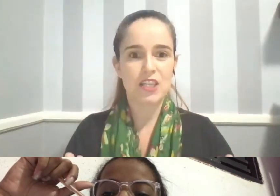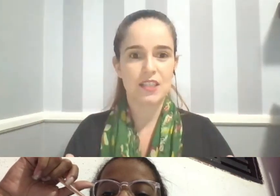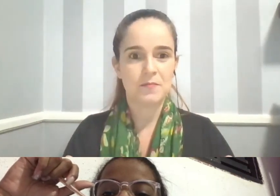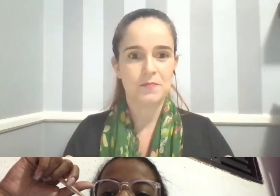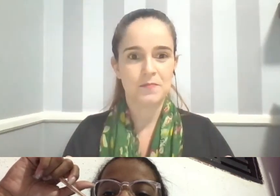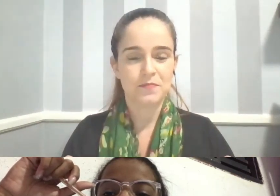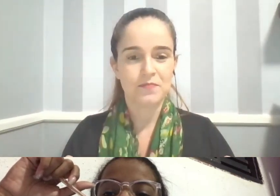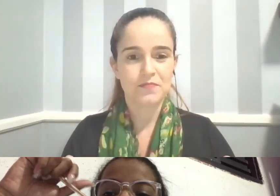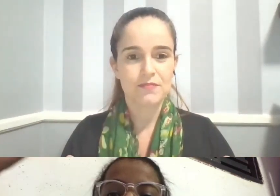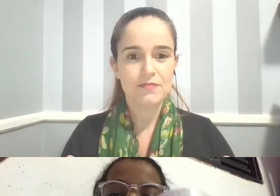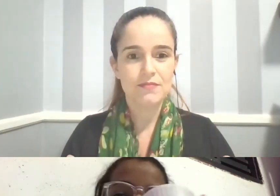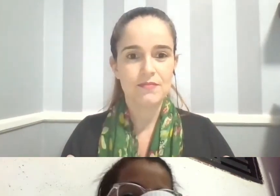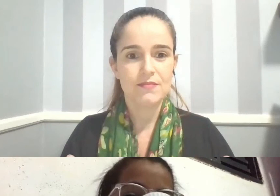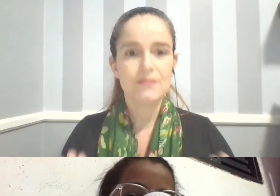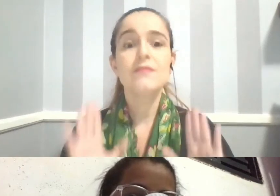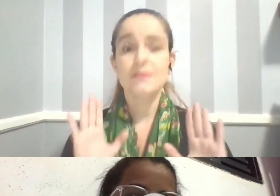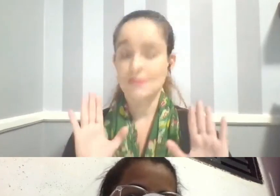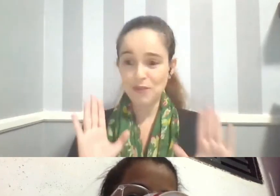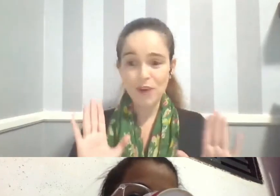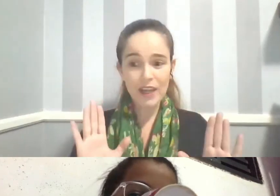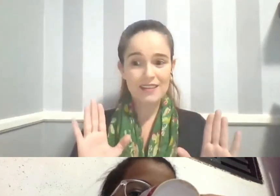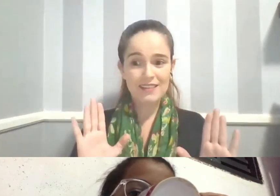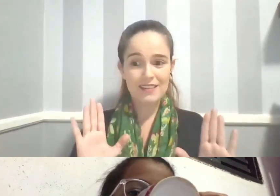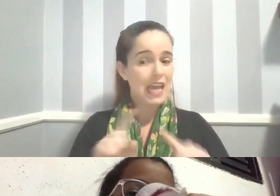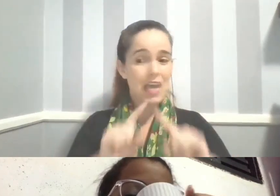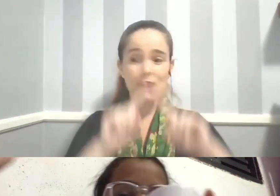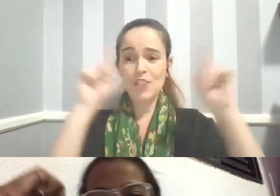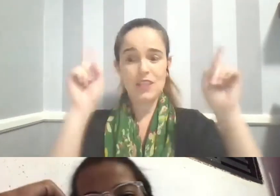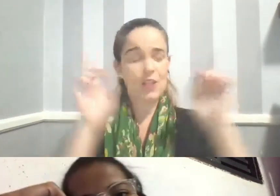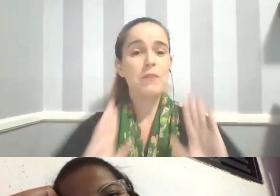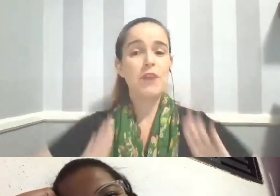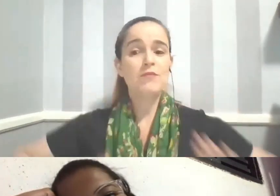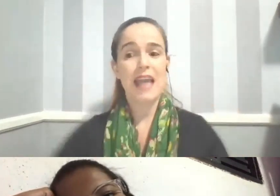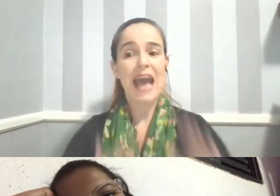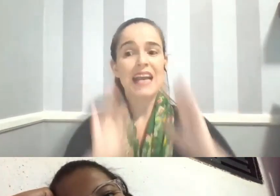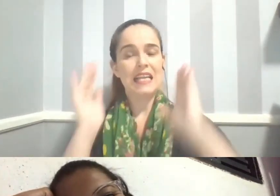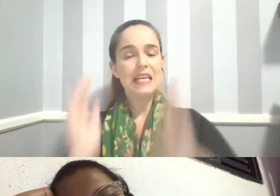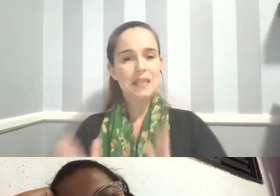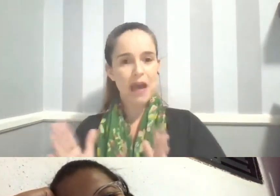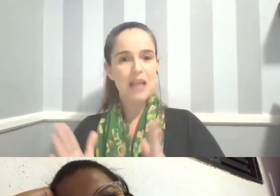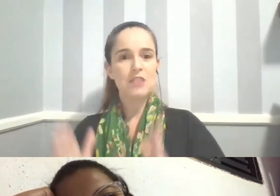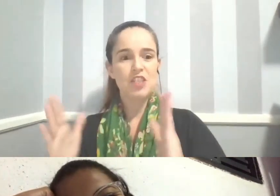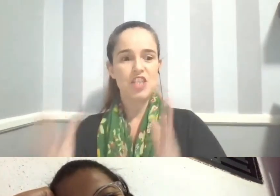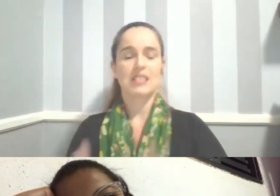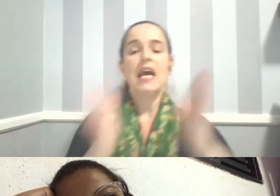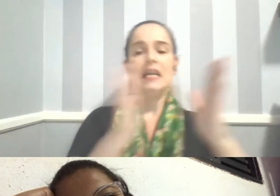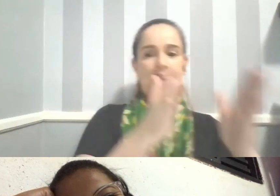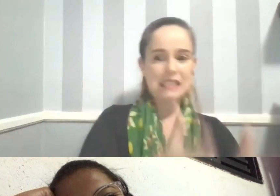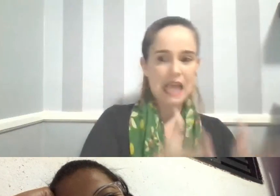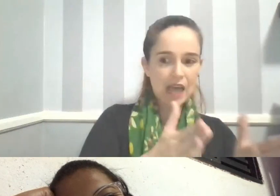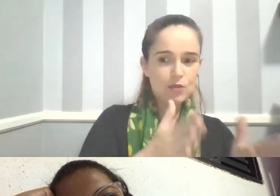a imagem? Tá certo. Não foi? Sim. Eu não disse, eu só perguntei. Analisa a imagem e me